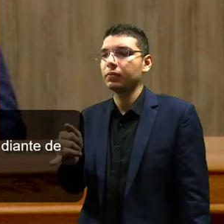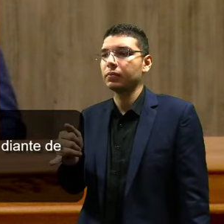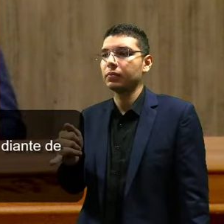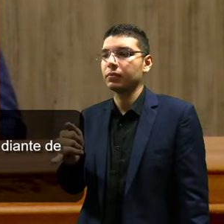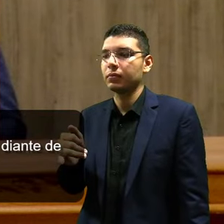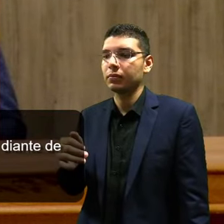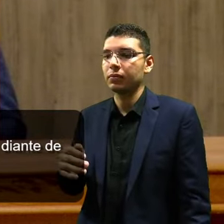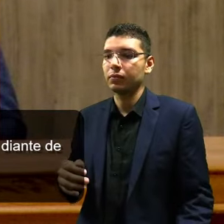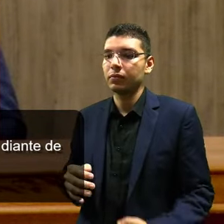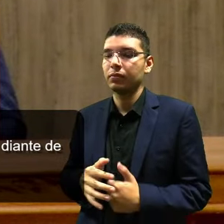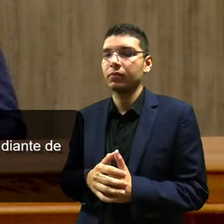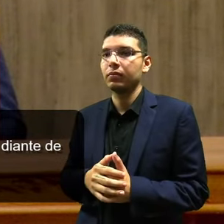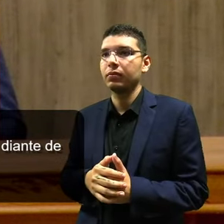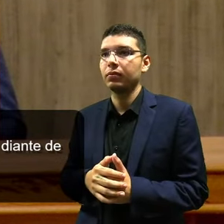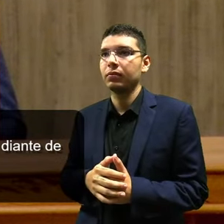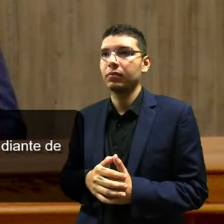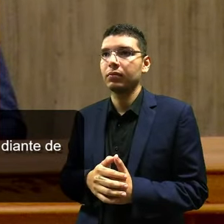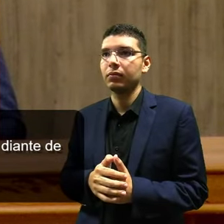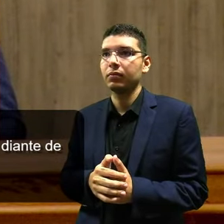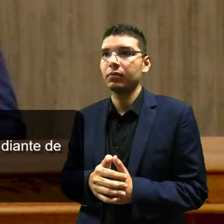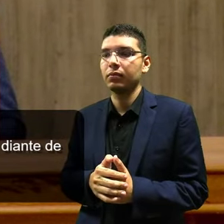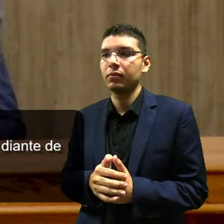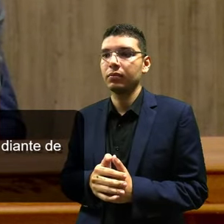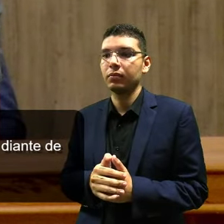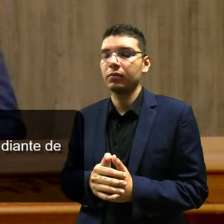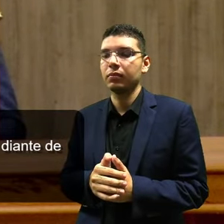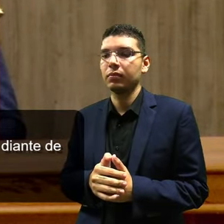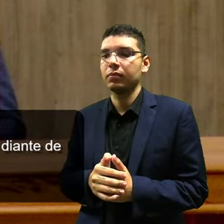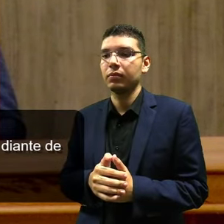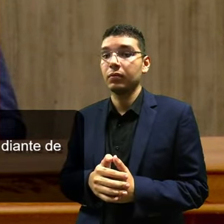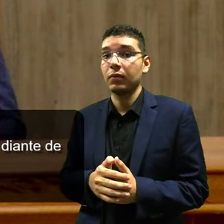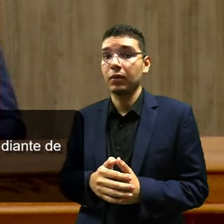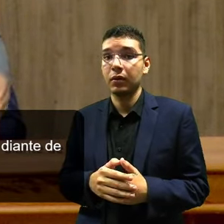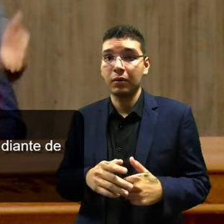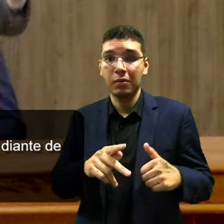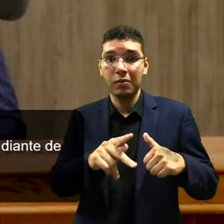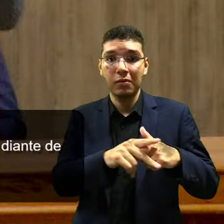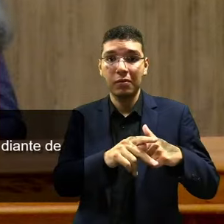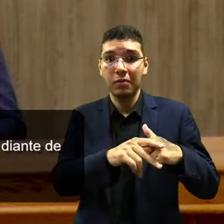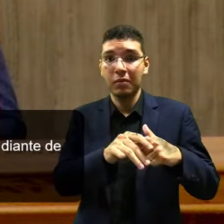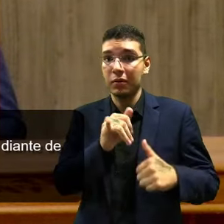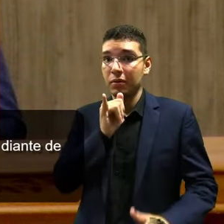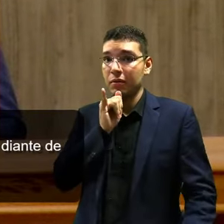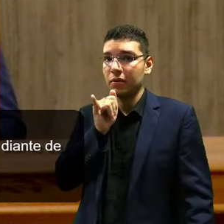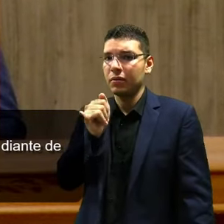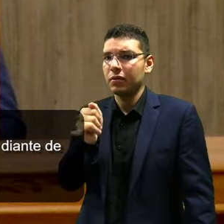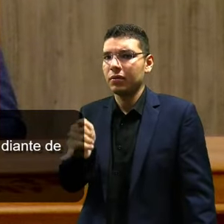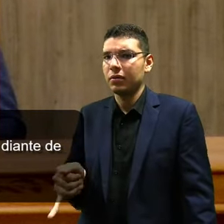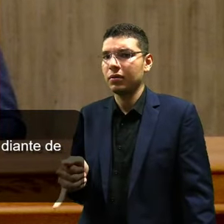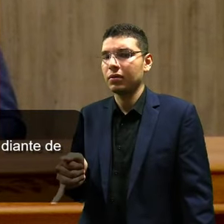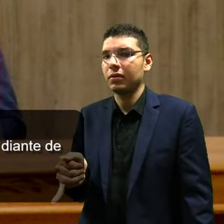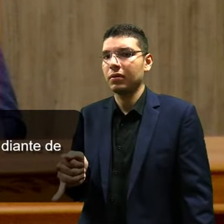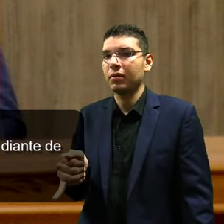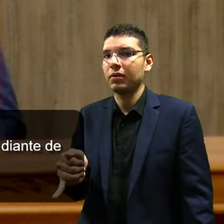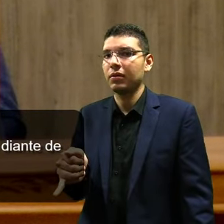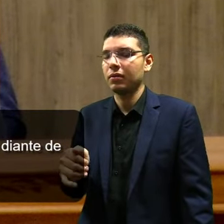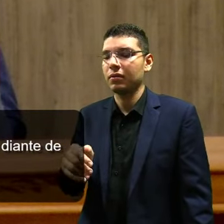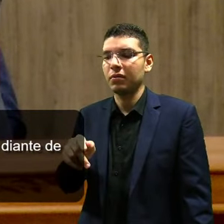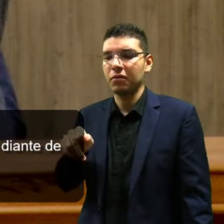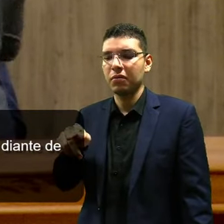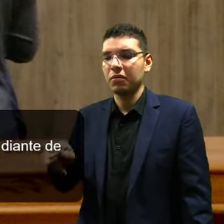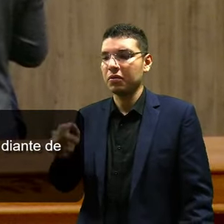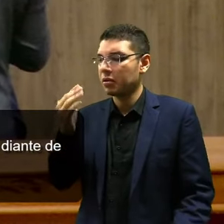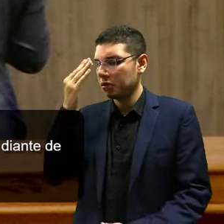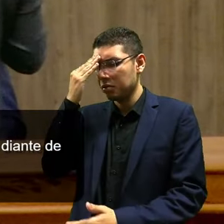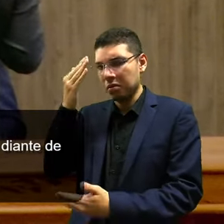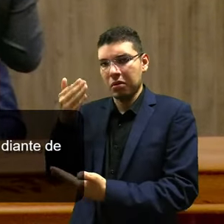irmão e nem sorte nesta nesta palavra mas não tem um problema ele não Creu ele